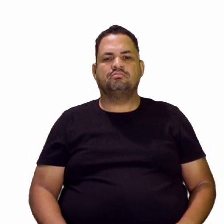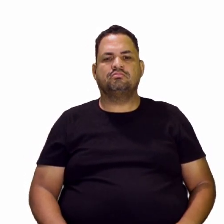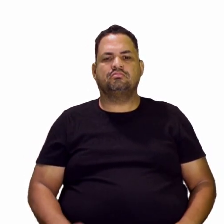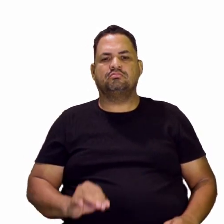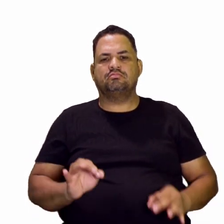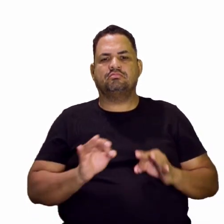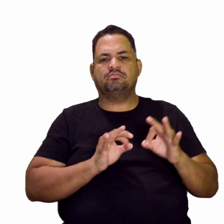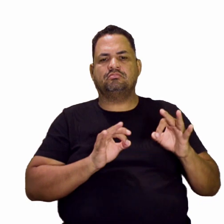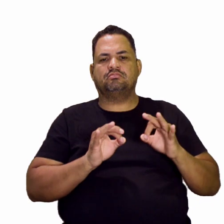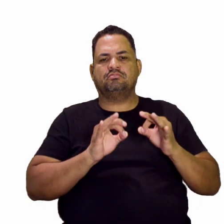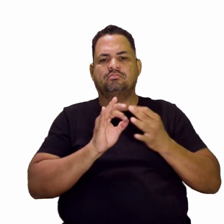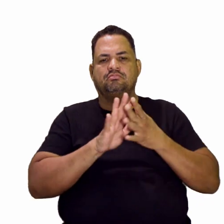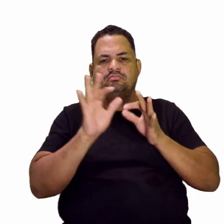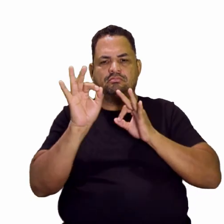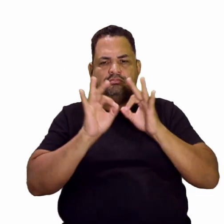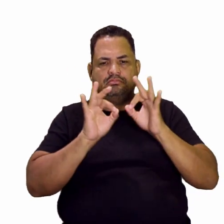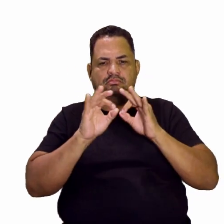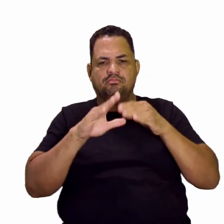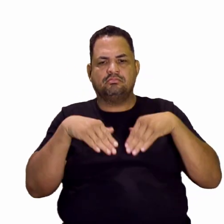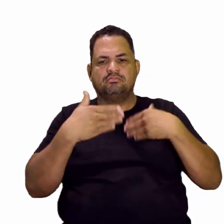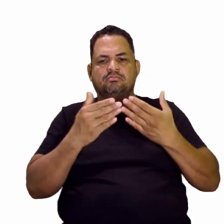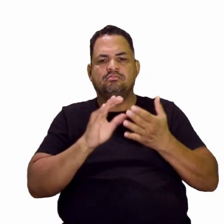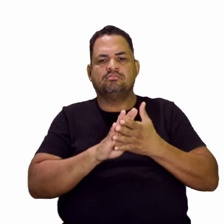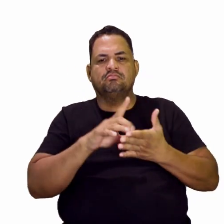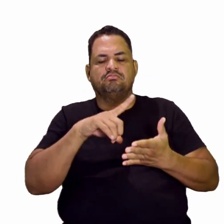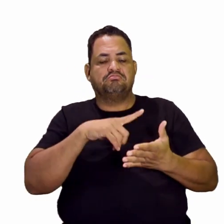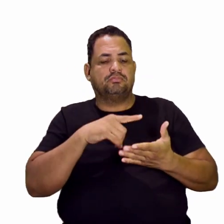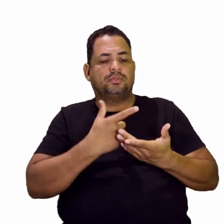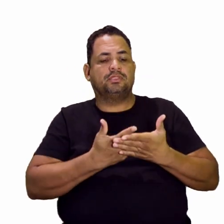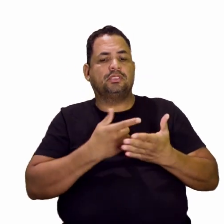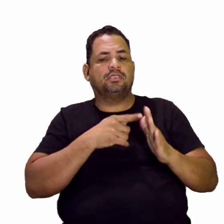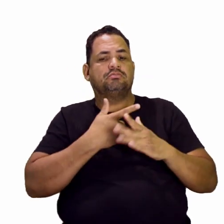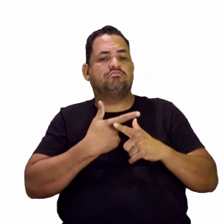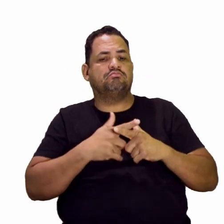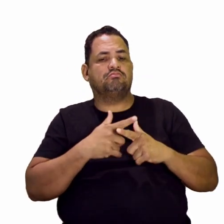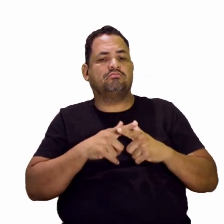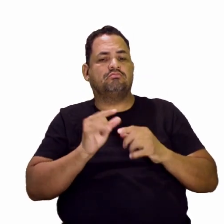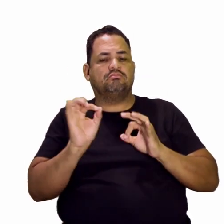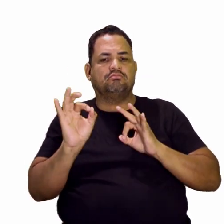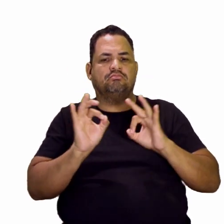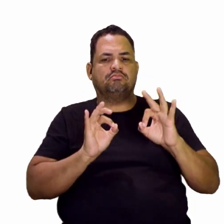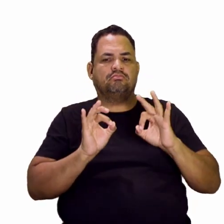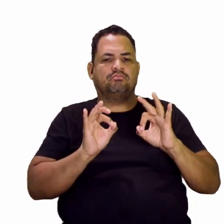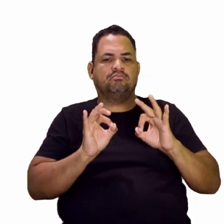levantamento, sistematiza-se o que tem acerca do problema, né?